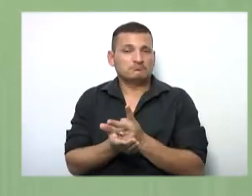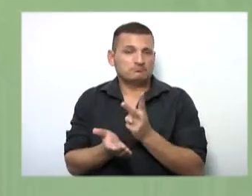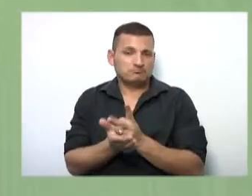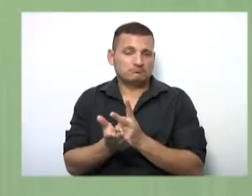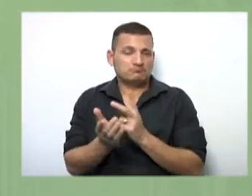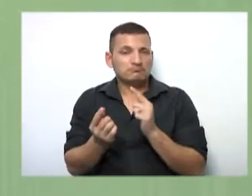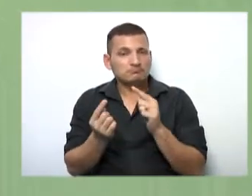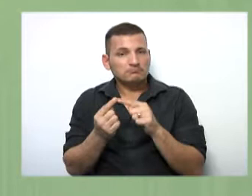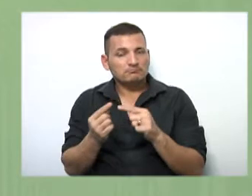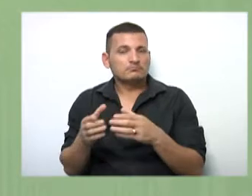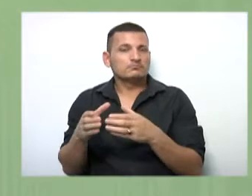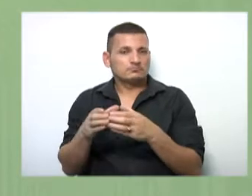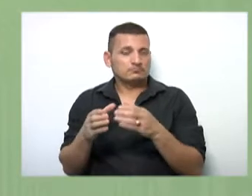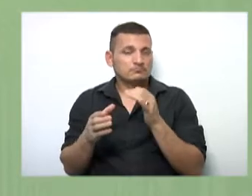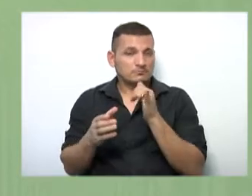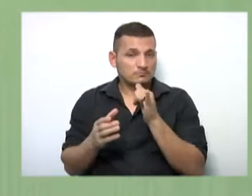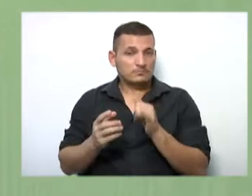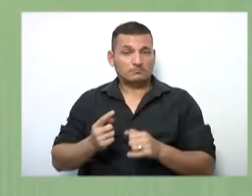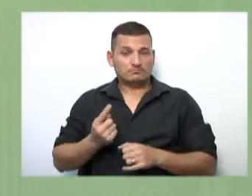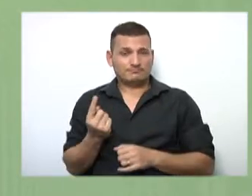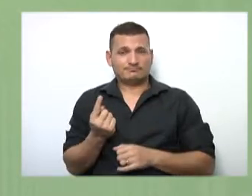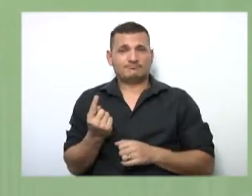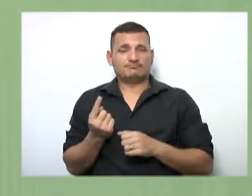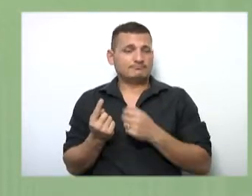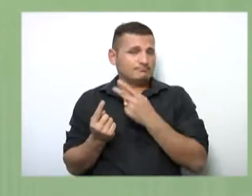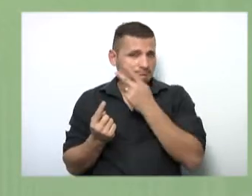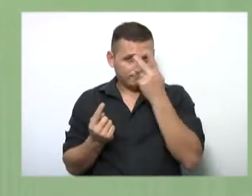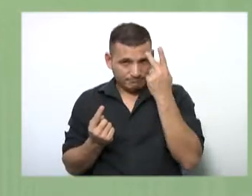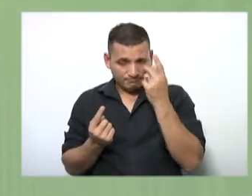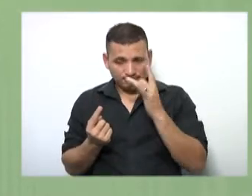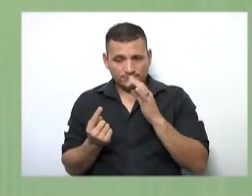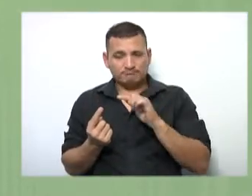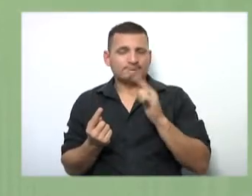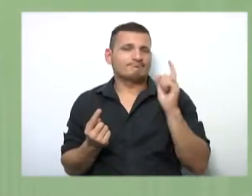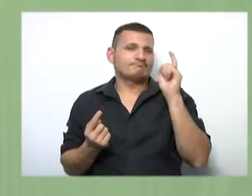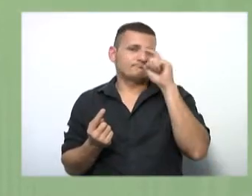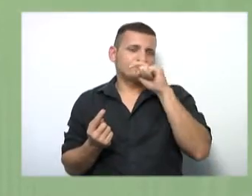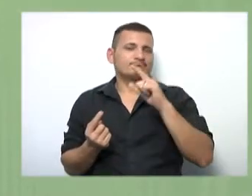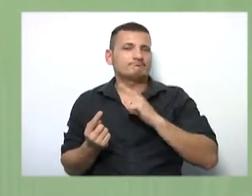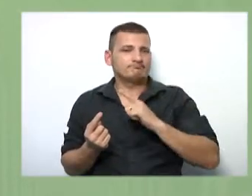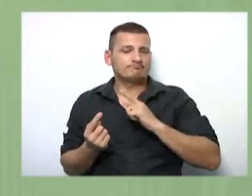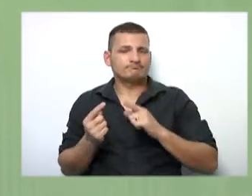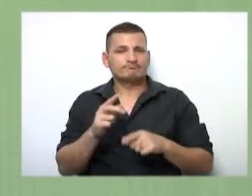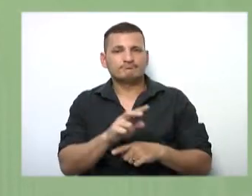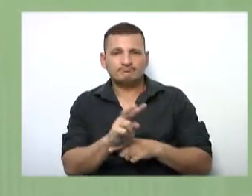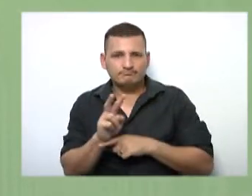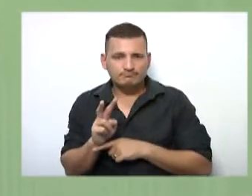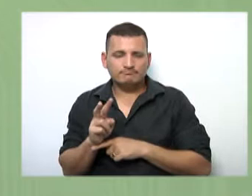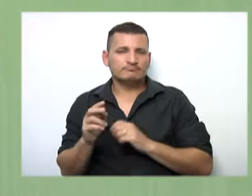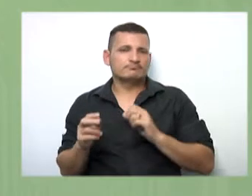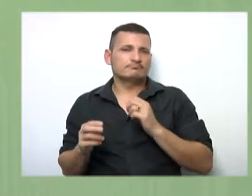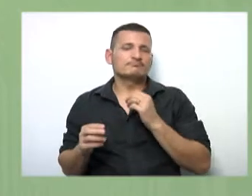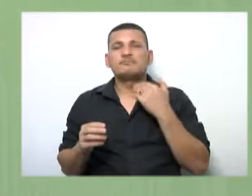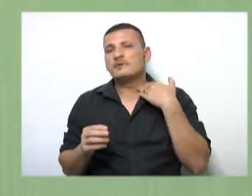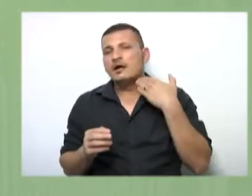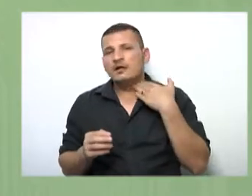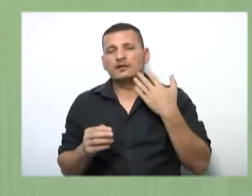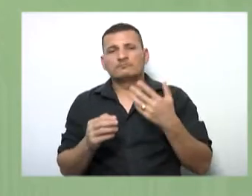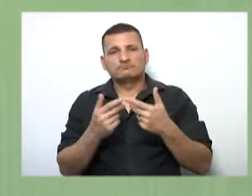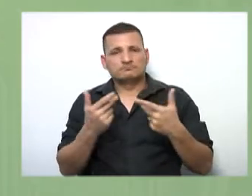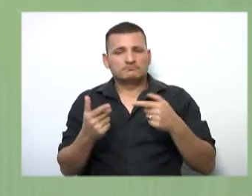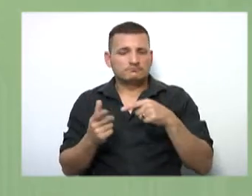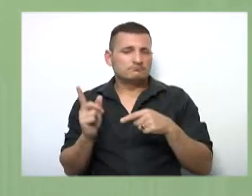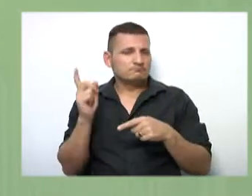Um produtor individual ele tem mais dificuldade de acesso a crédito, de ser reconhecido e aceito por um banco, tem mais